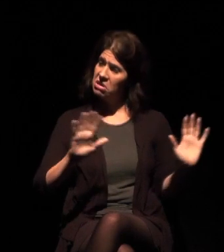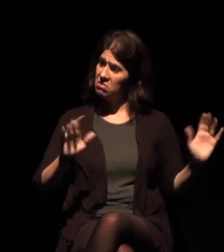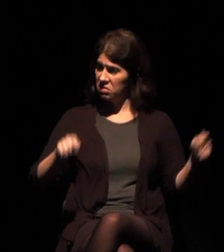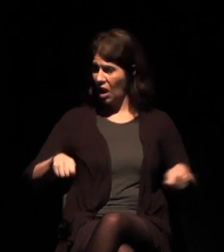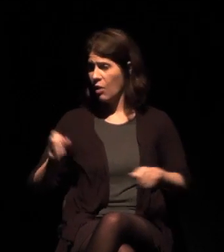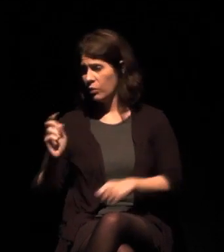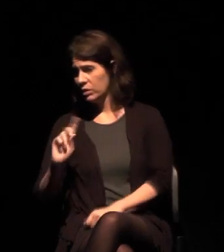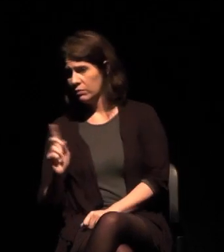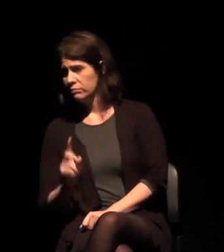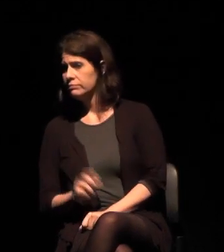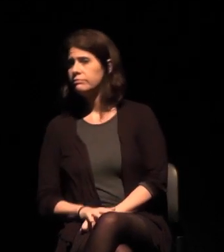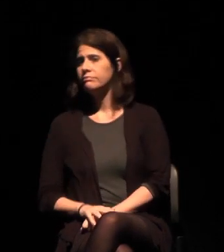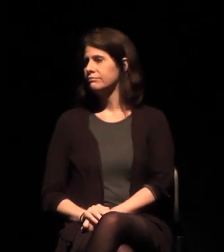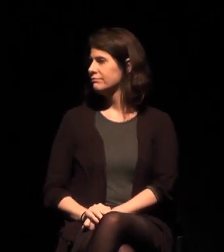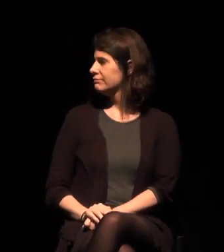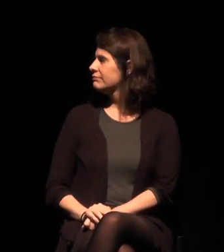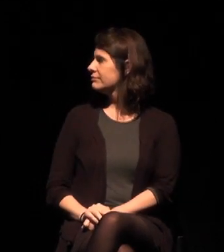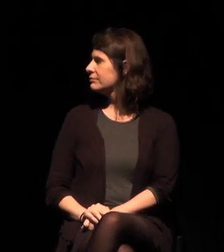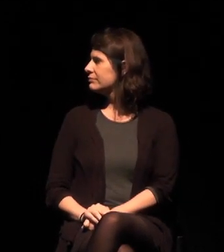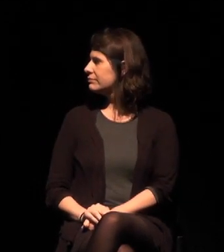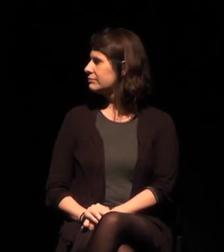obrigado imagina